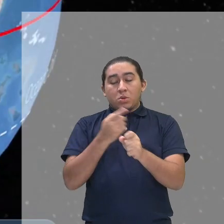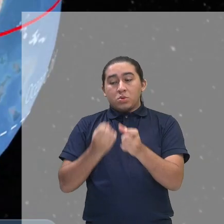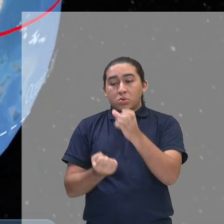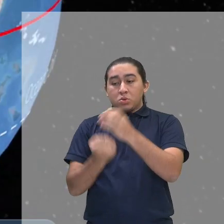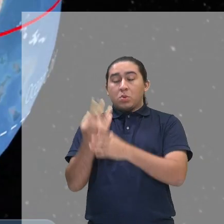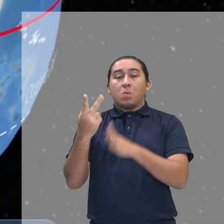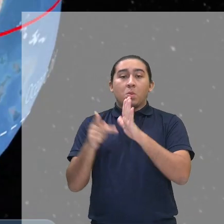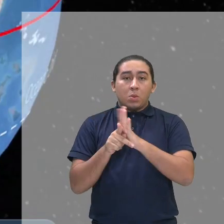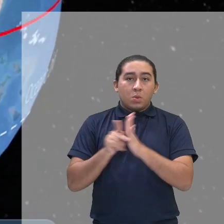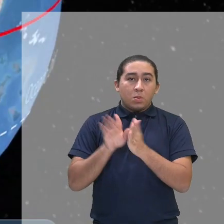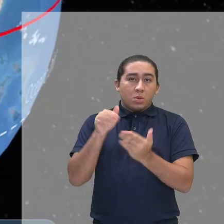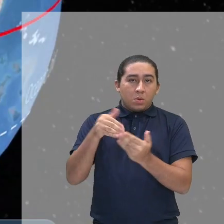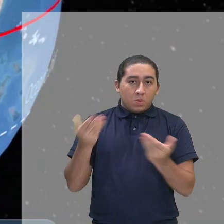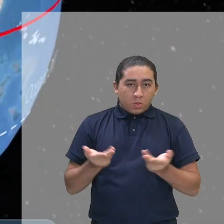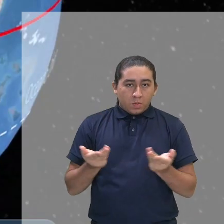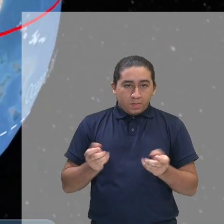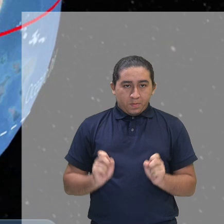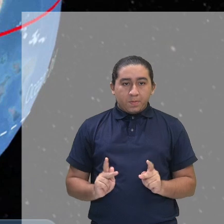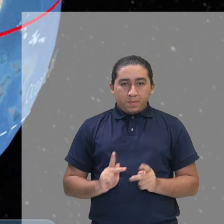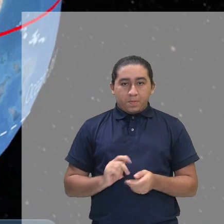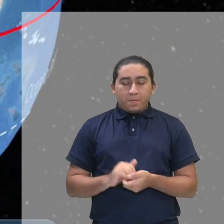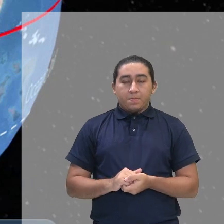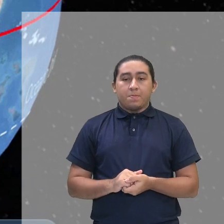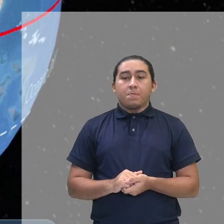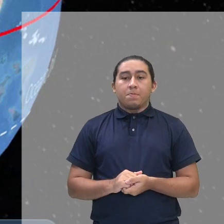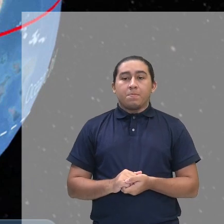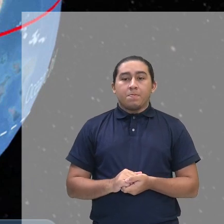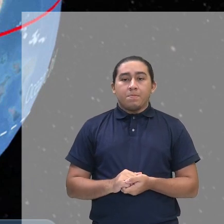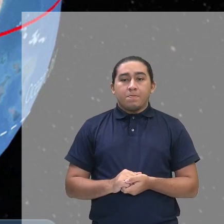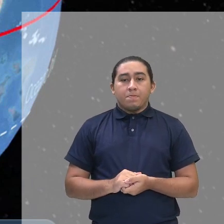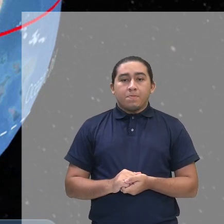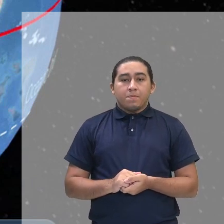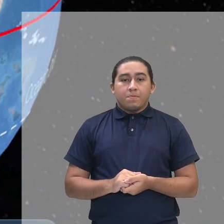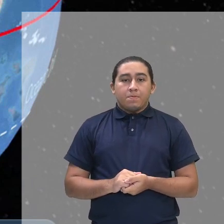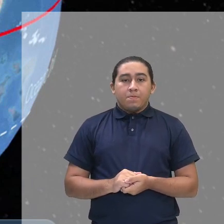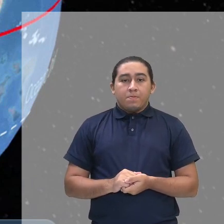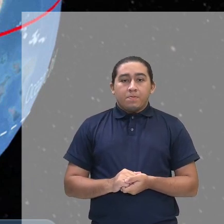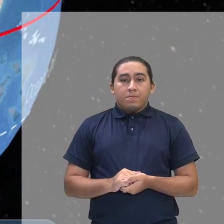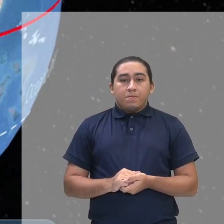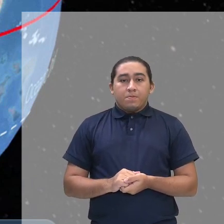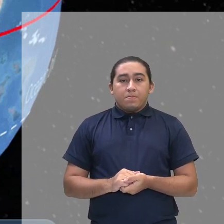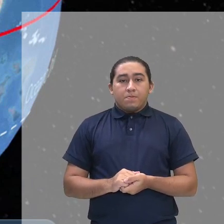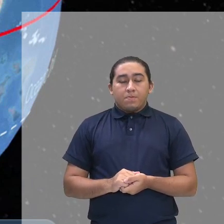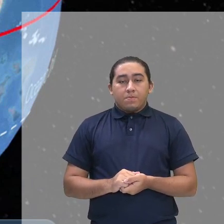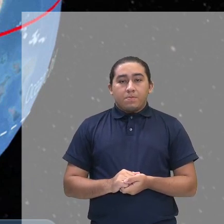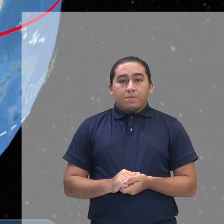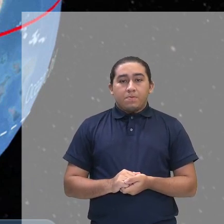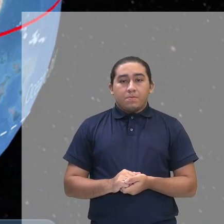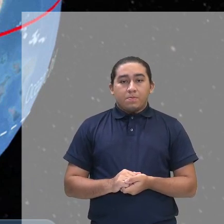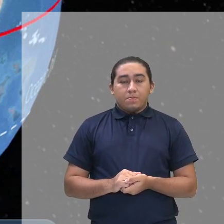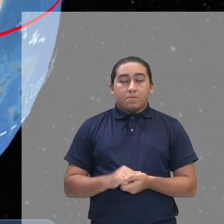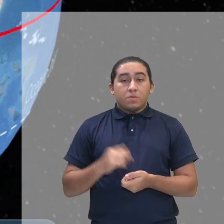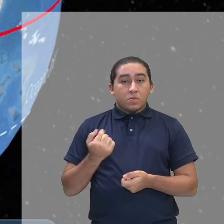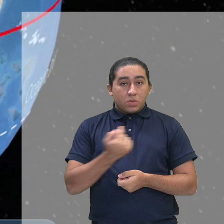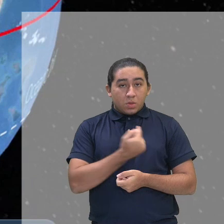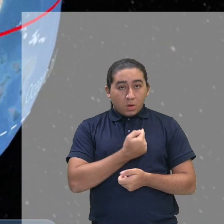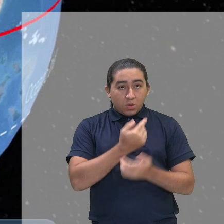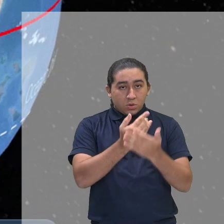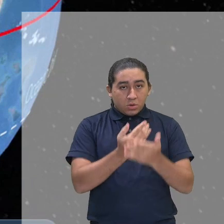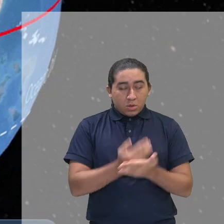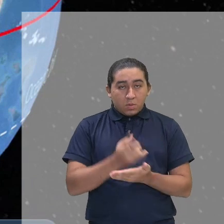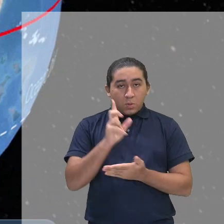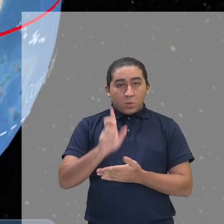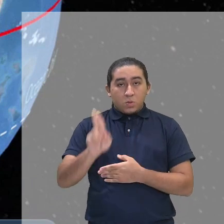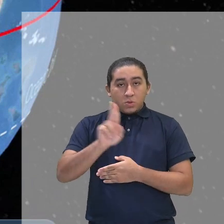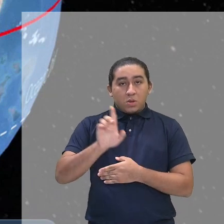formação dos dias atuais, tá certo? Então a gente observou aí através dessa animação, né, a teoria da deriva